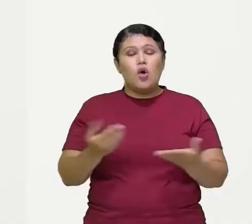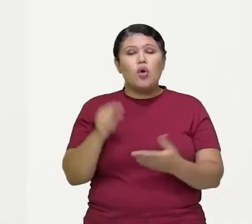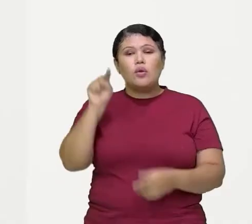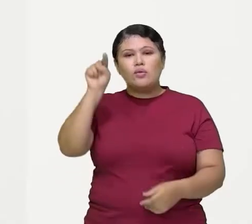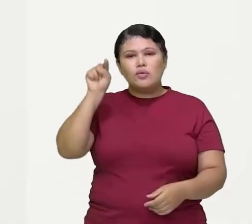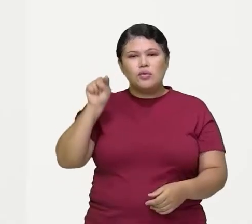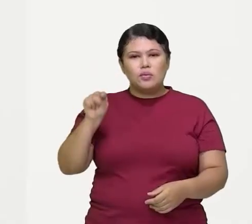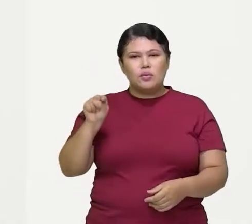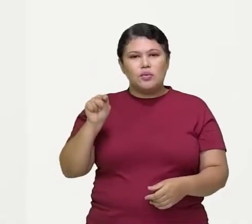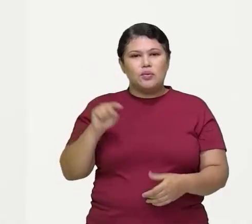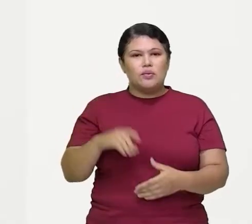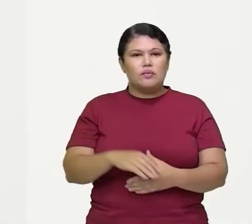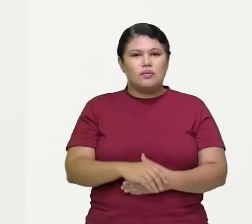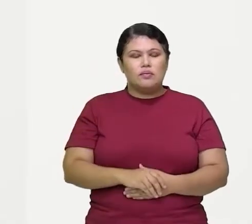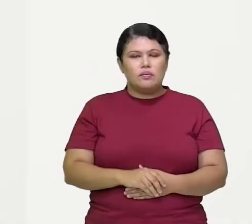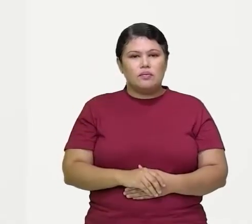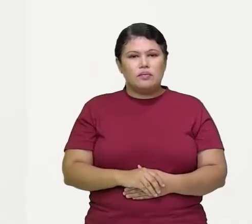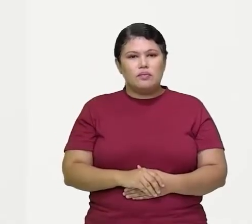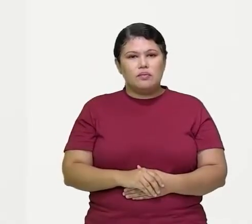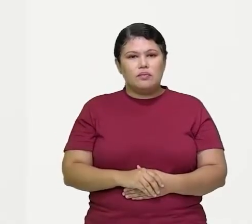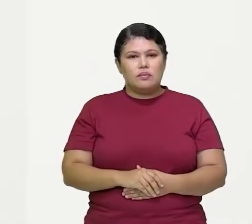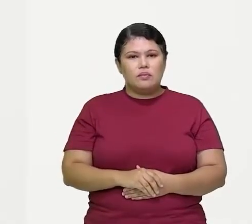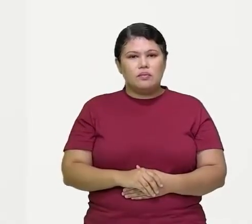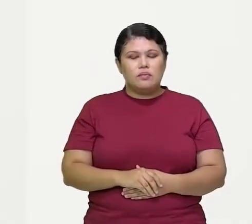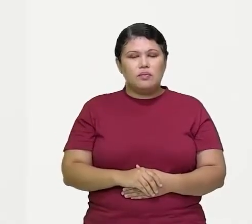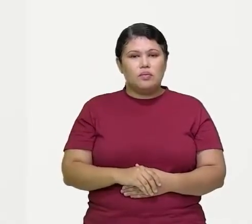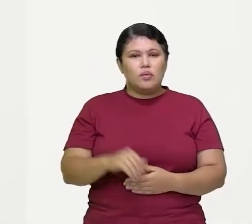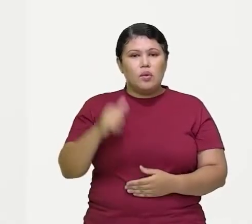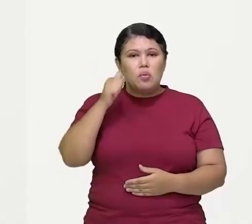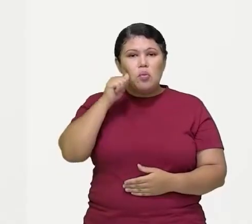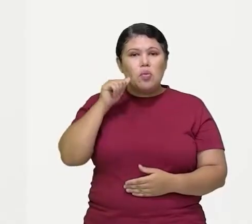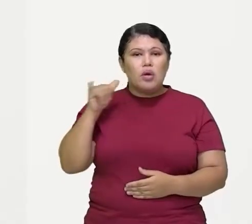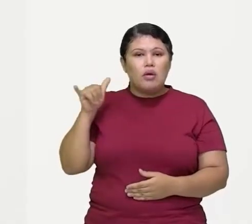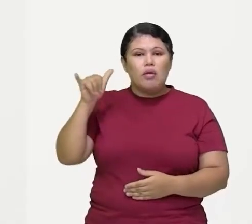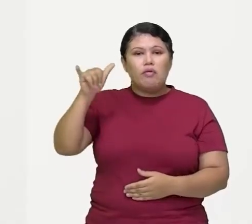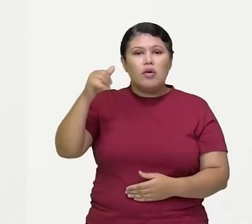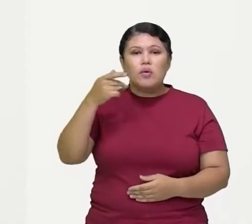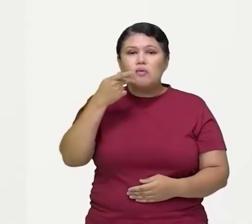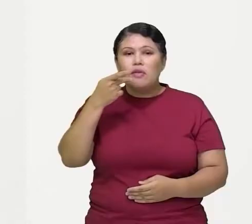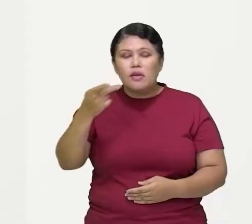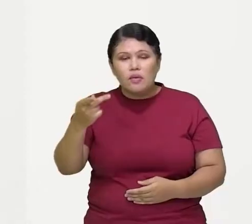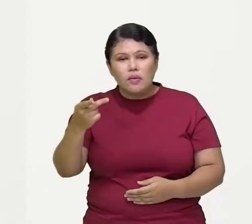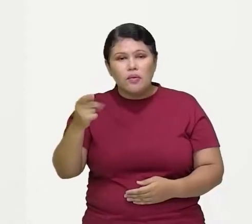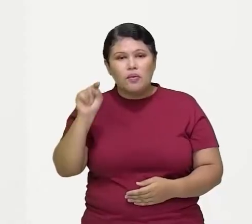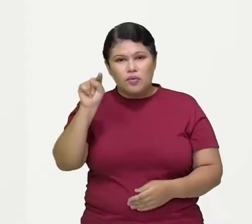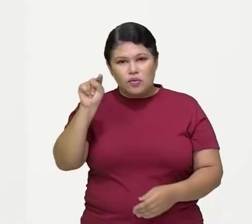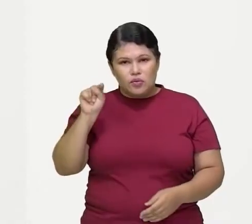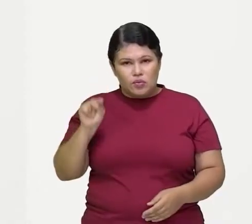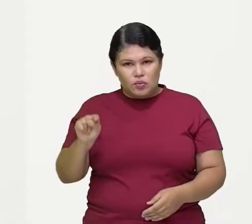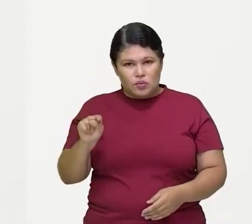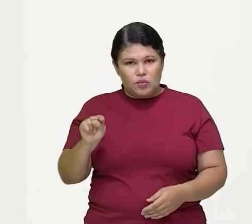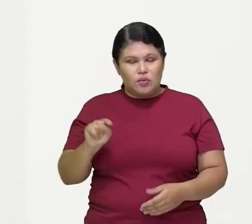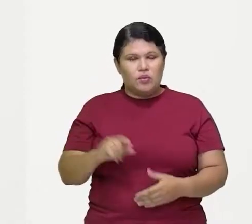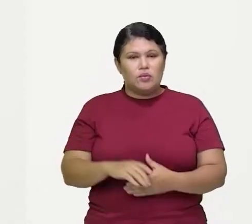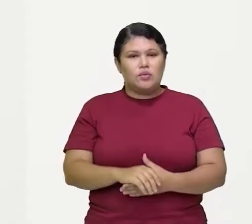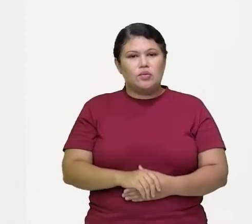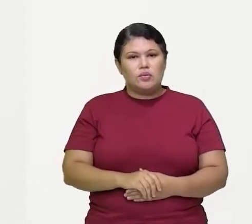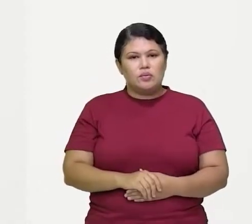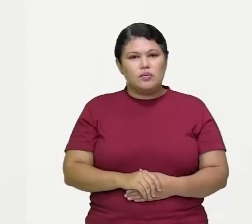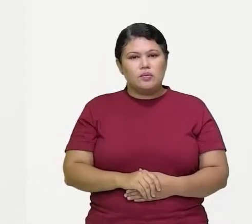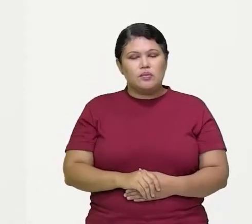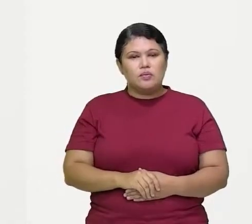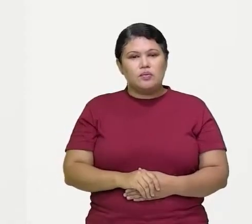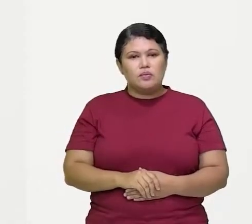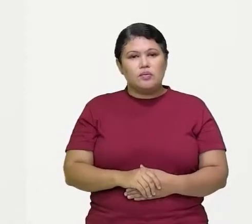Os 2 pontos. A aeromoça falou. 2 pontos, percebe? A aeromoça falou. Ou